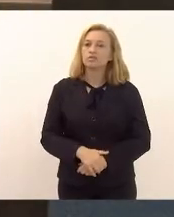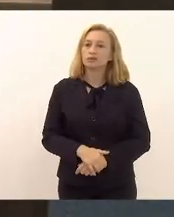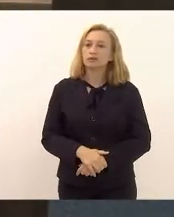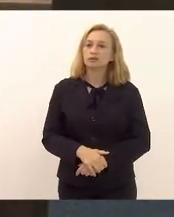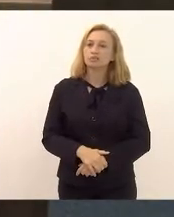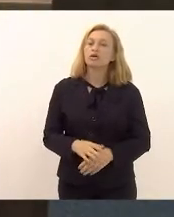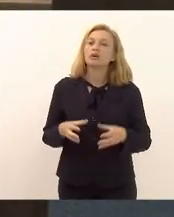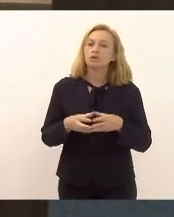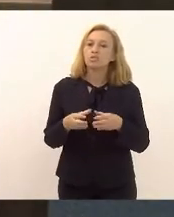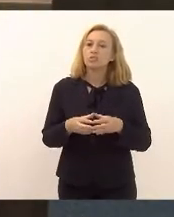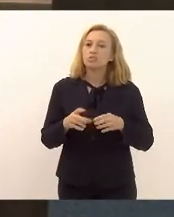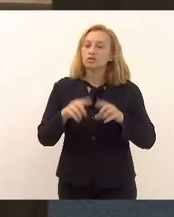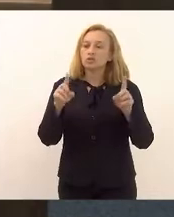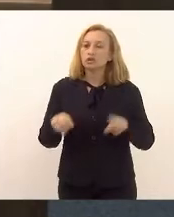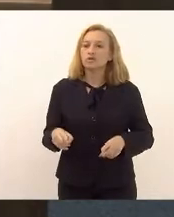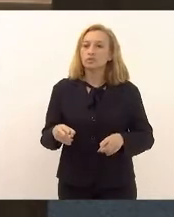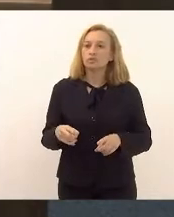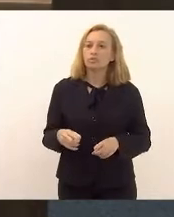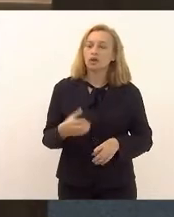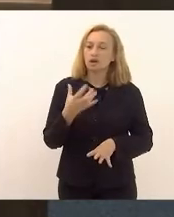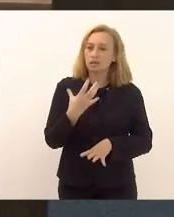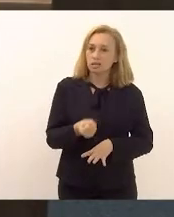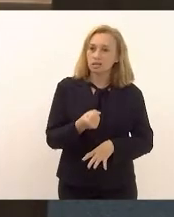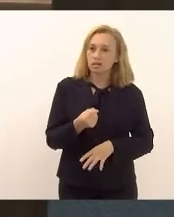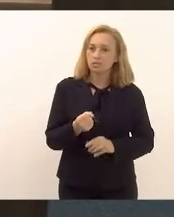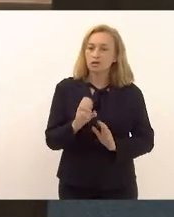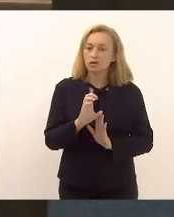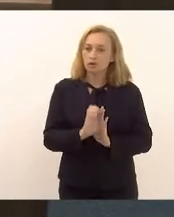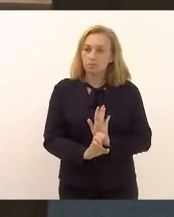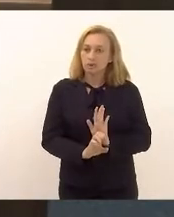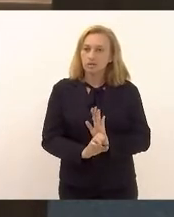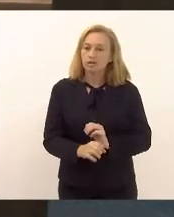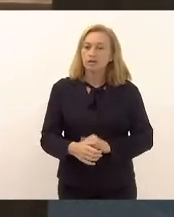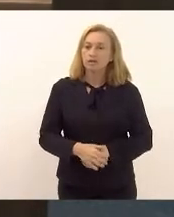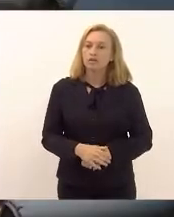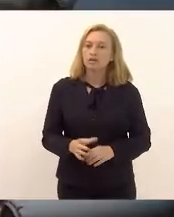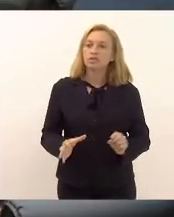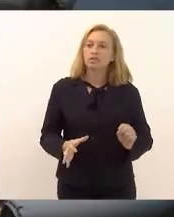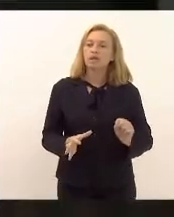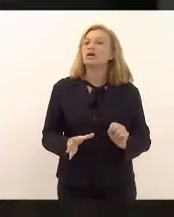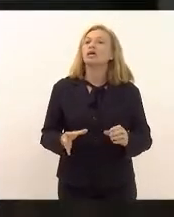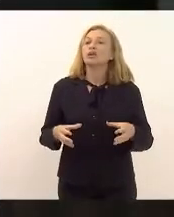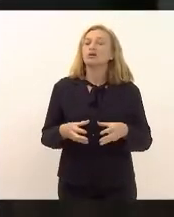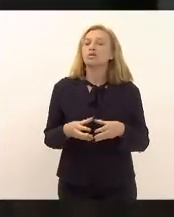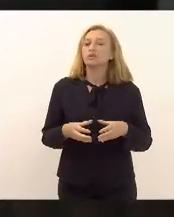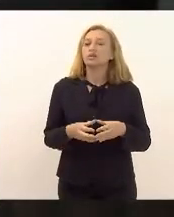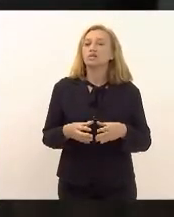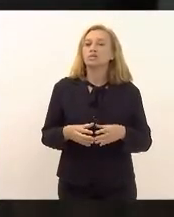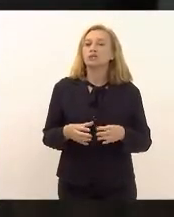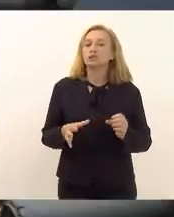Parecer da Comissão de Servidores é favorável com emenda. Pela Comissão de Segurança Pública, deputado Coronel Salema.